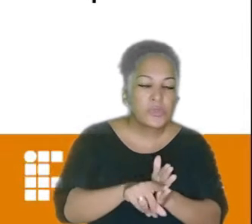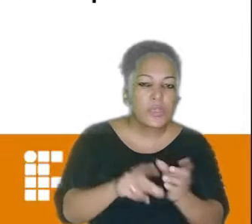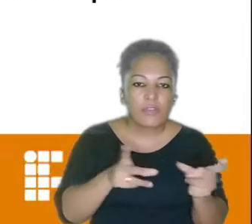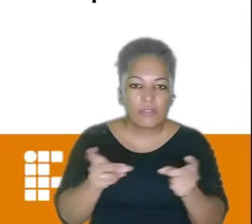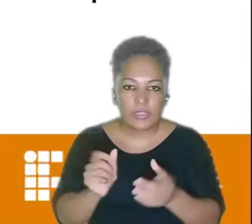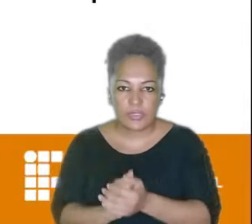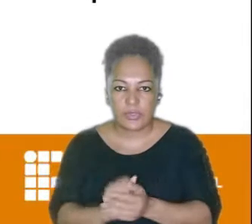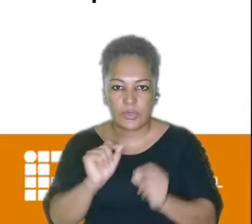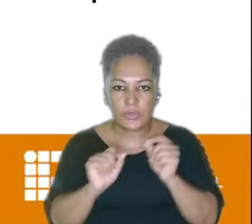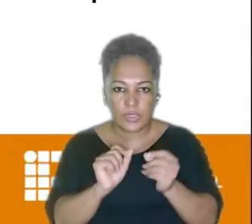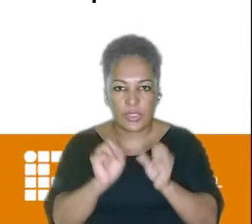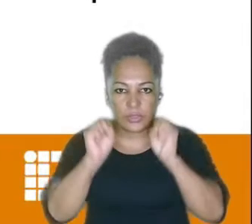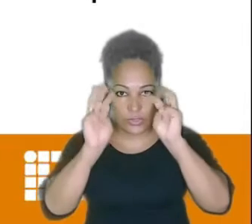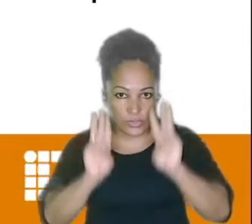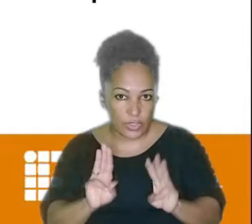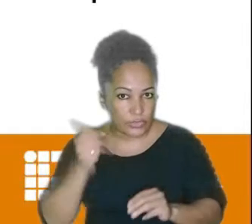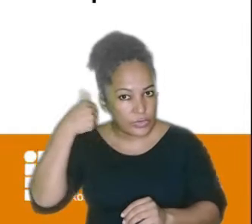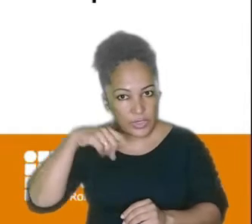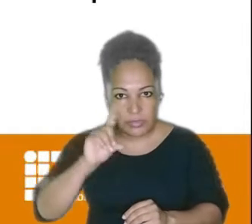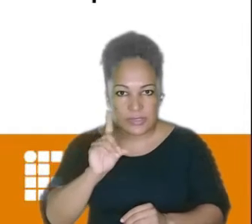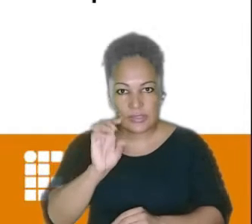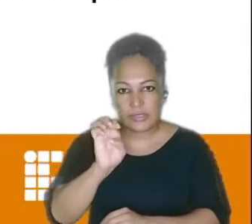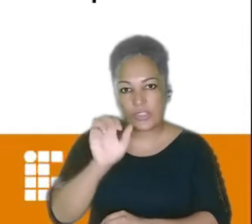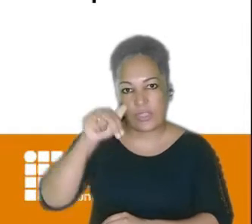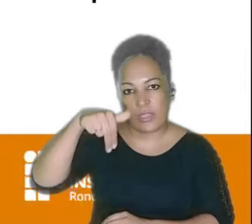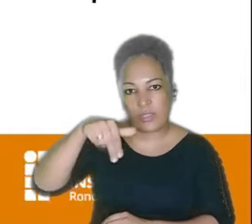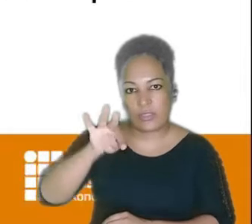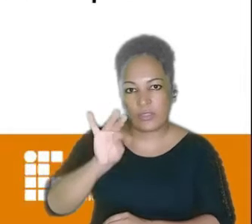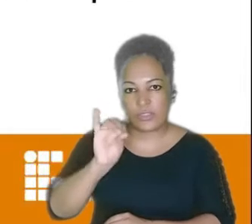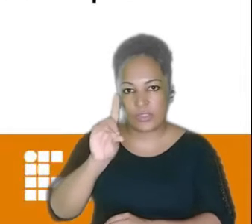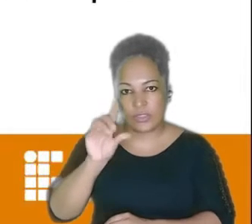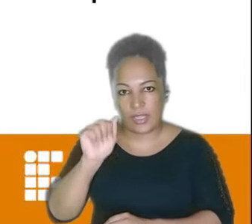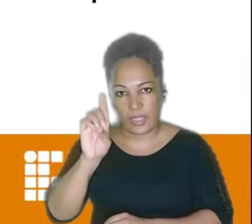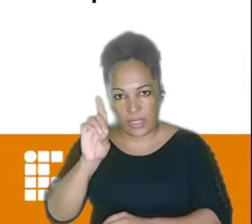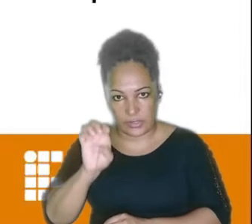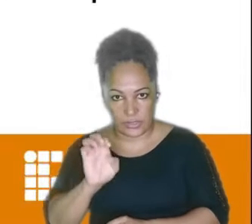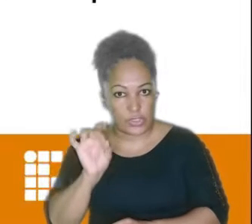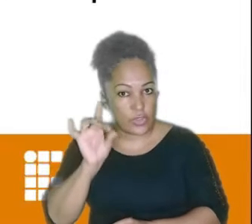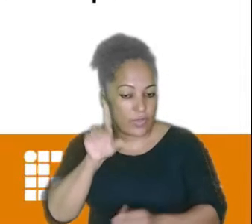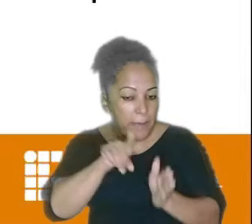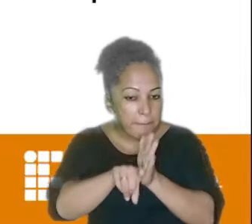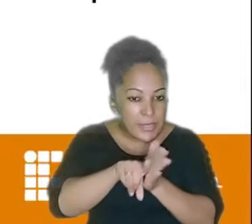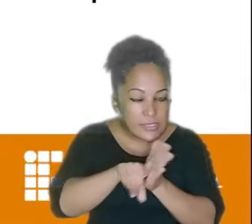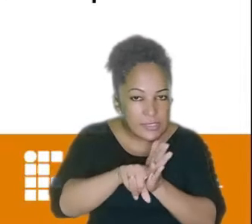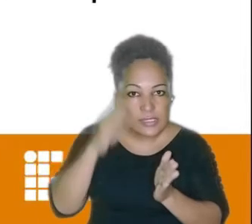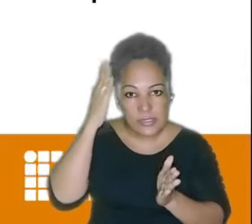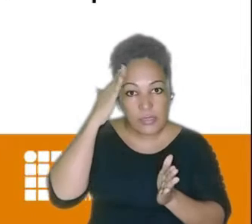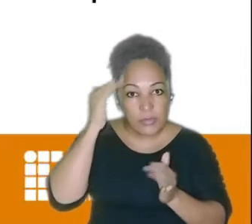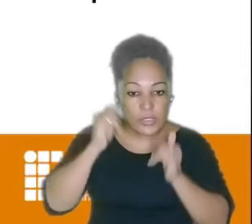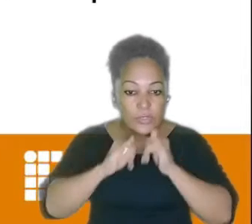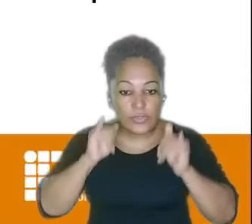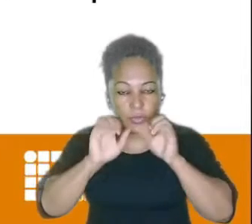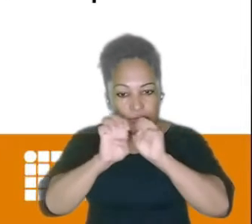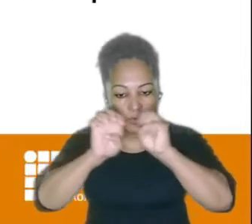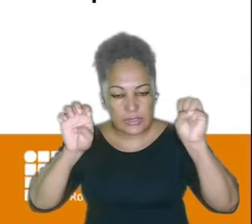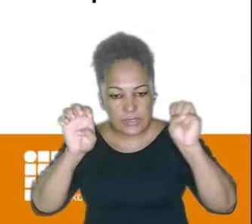vendas, são requisitos de software que não precisam de entidade para cadastrar. Eles vão consultar uma entidade que